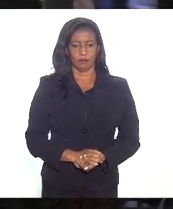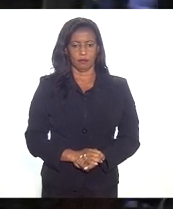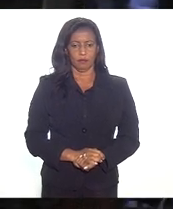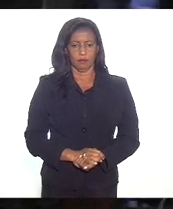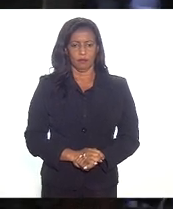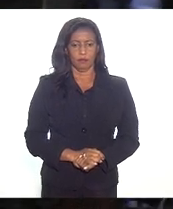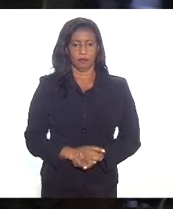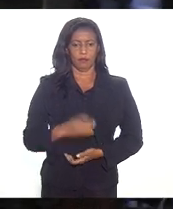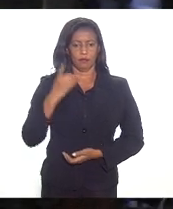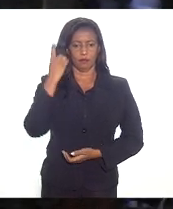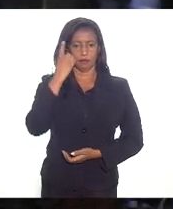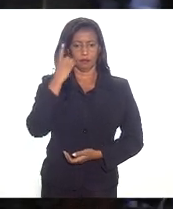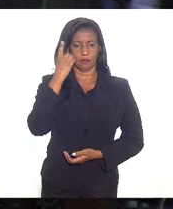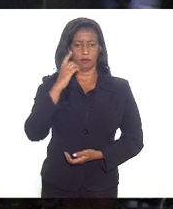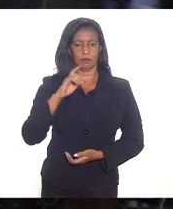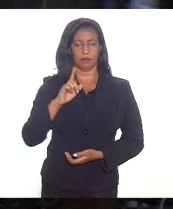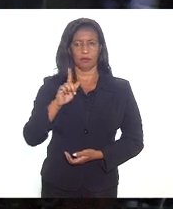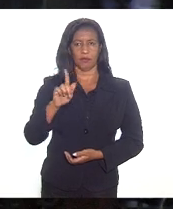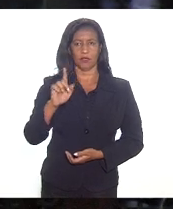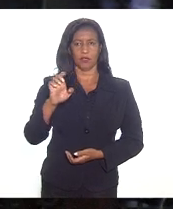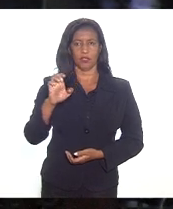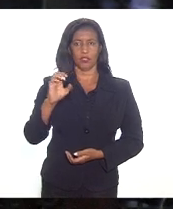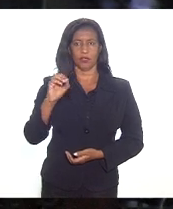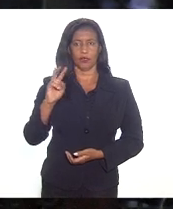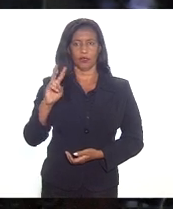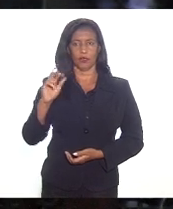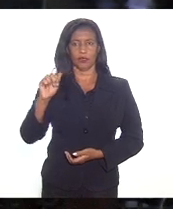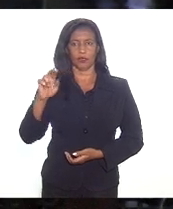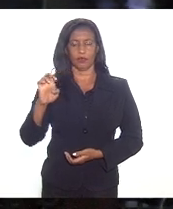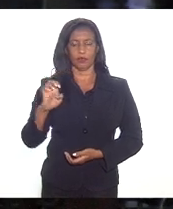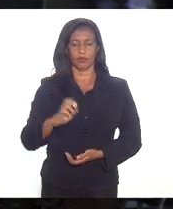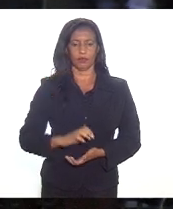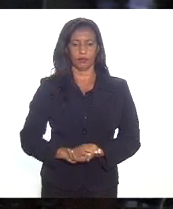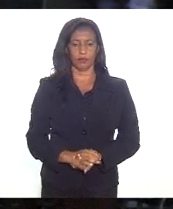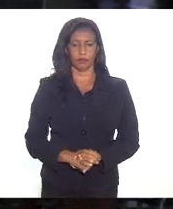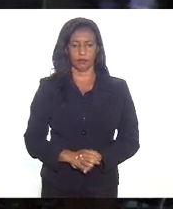Deputado Giovanni Ratinho.